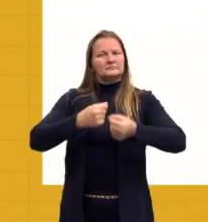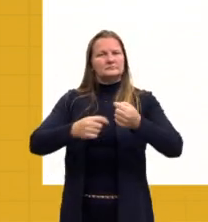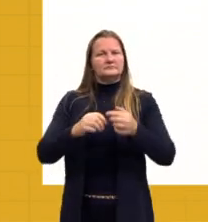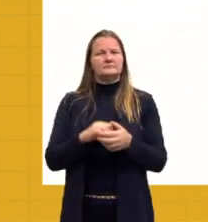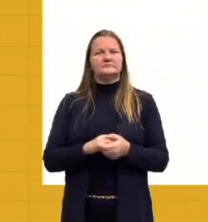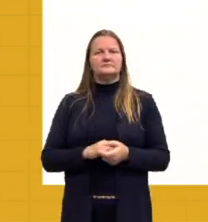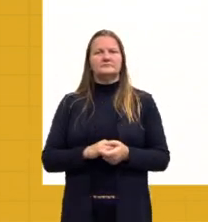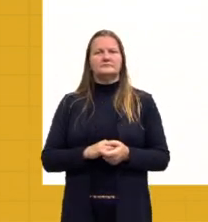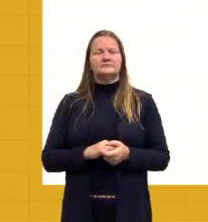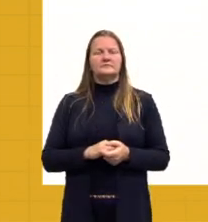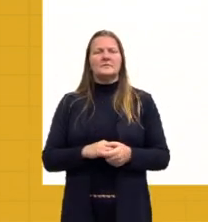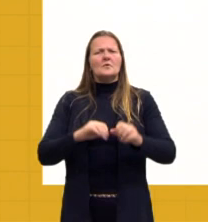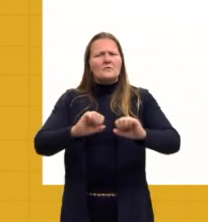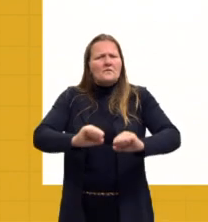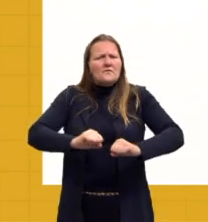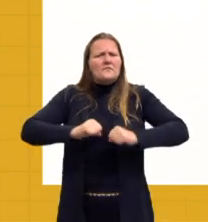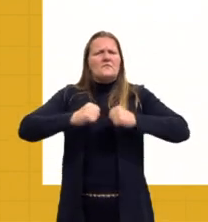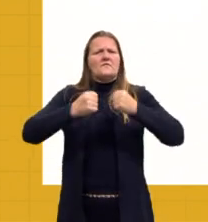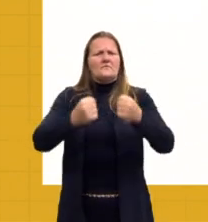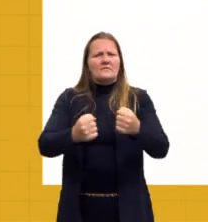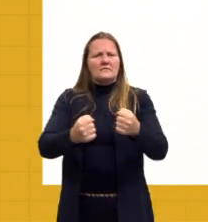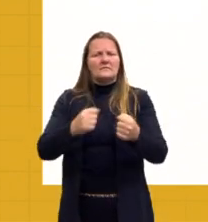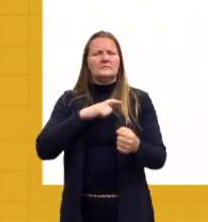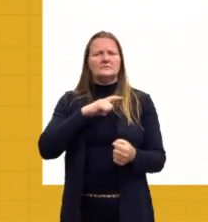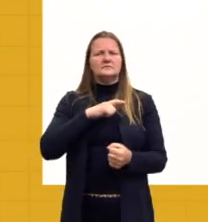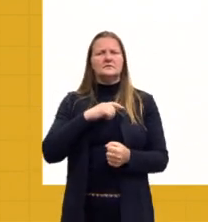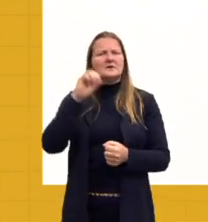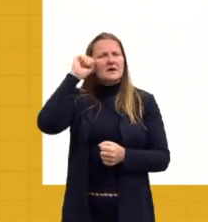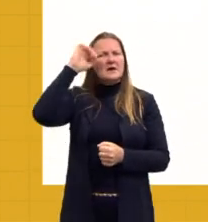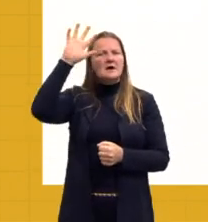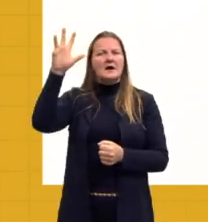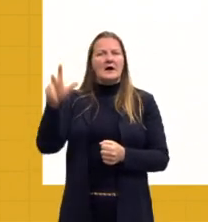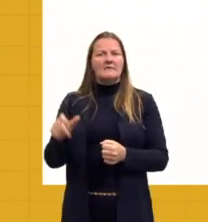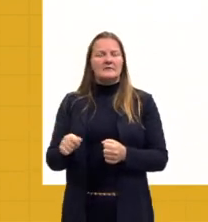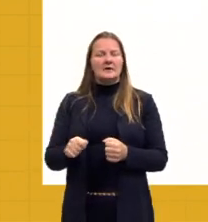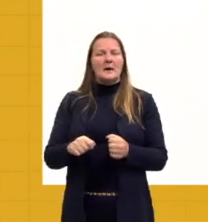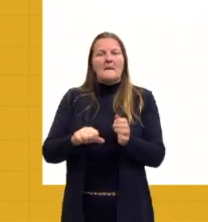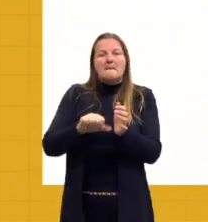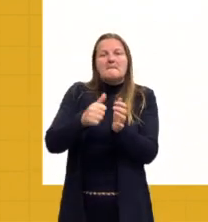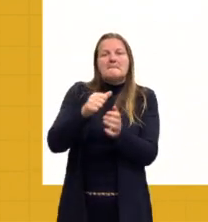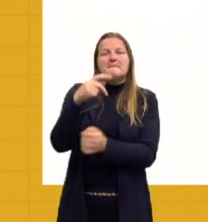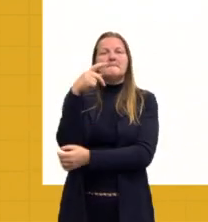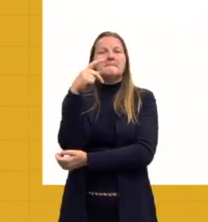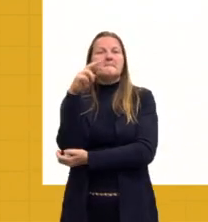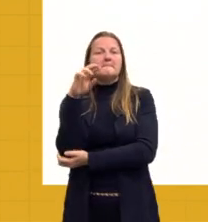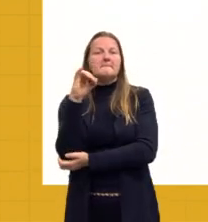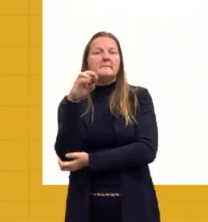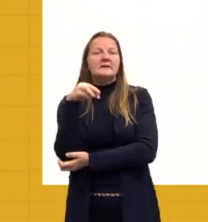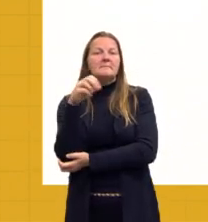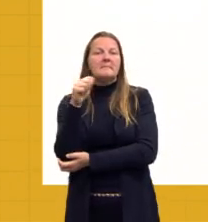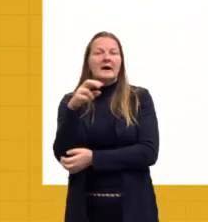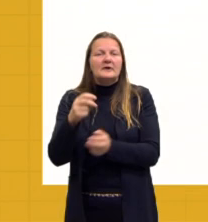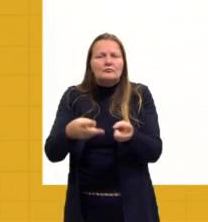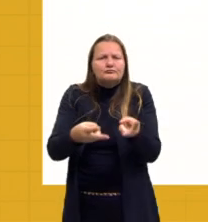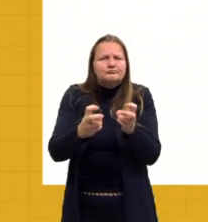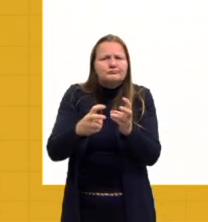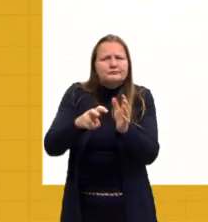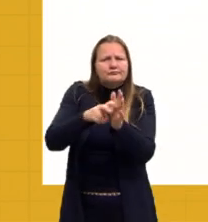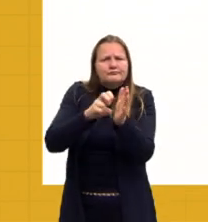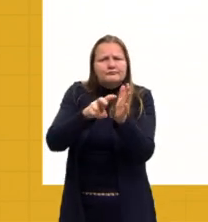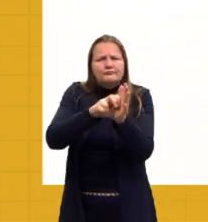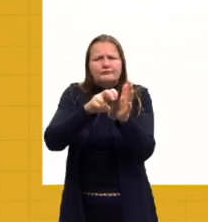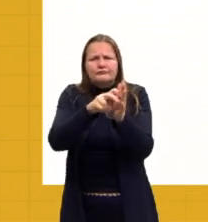então a ao forte né da África é o setor primário é esse setor de extração esse